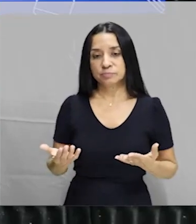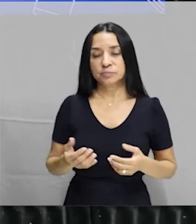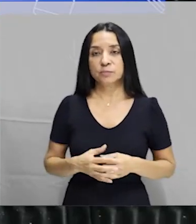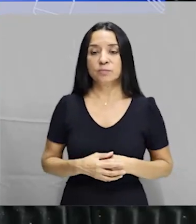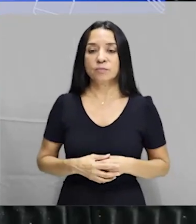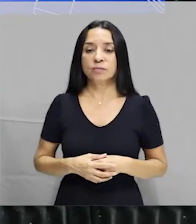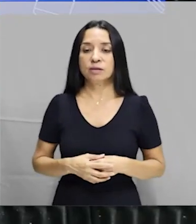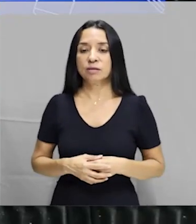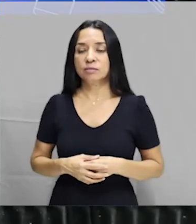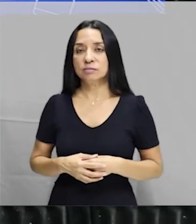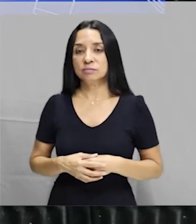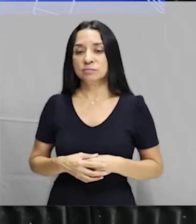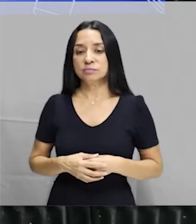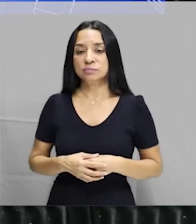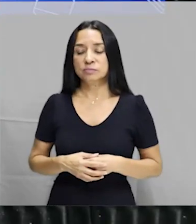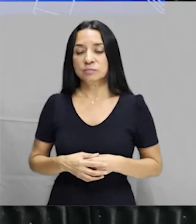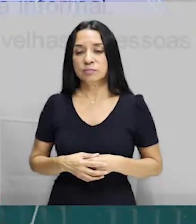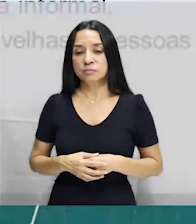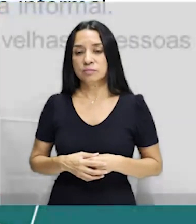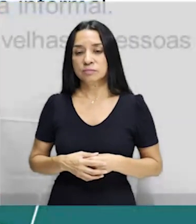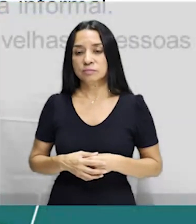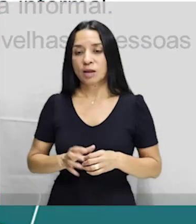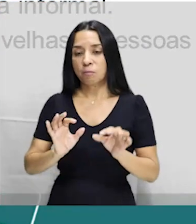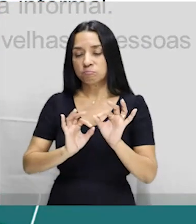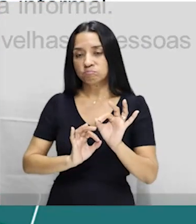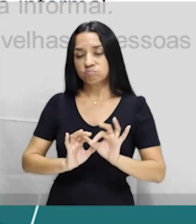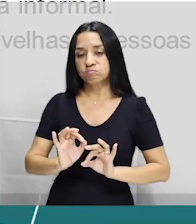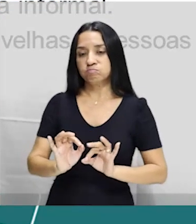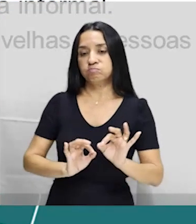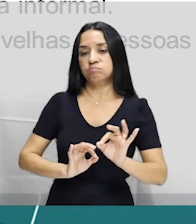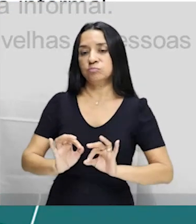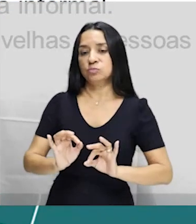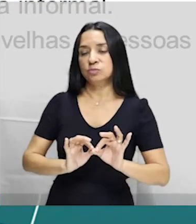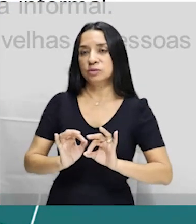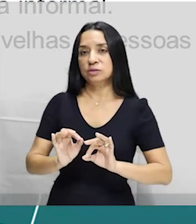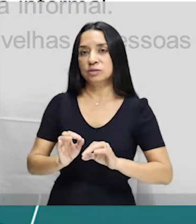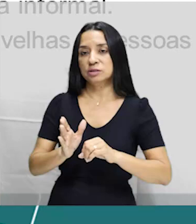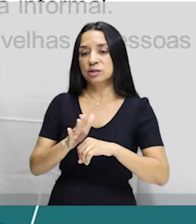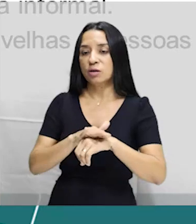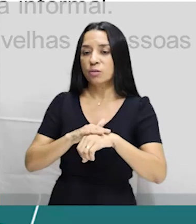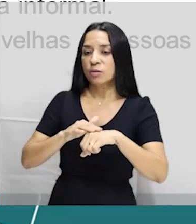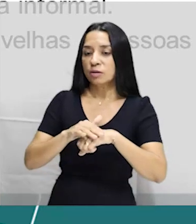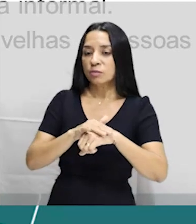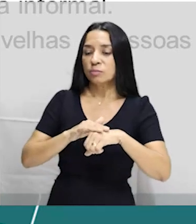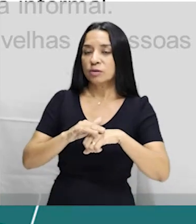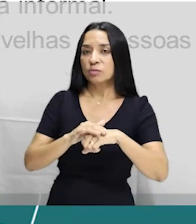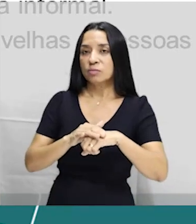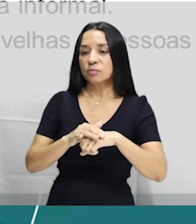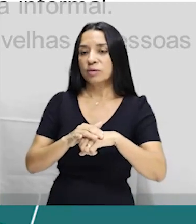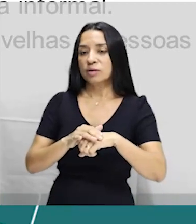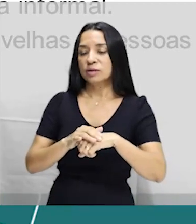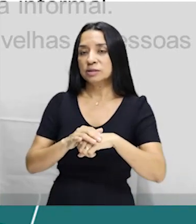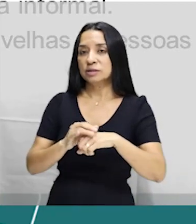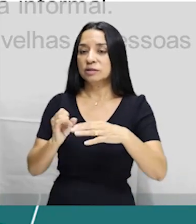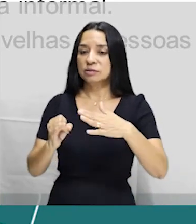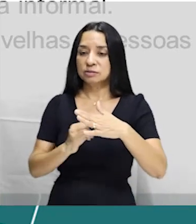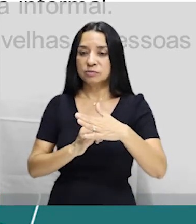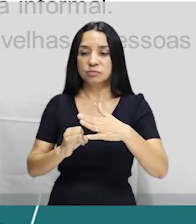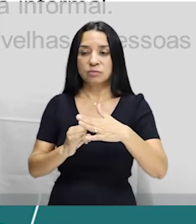estabelecer uma conversa informal que seja, tá? Pelo WhatsApp, com uma pessoa, com um grupo,